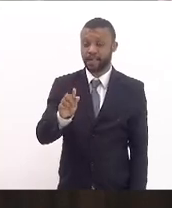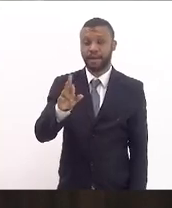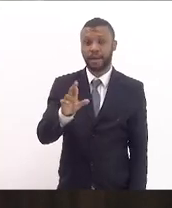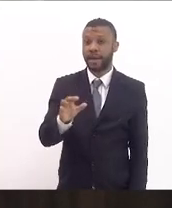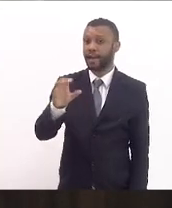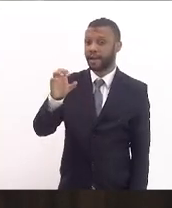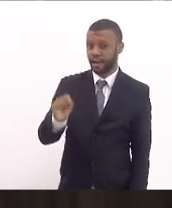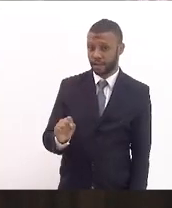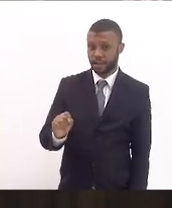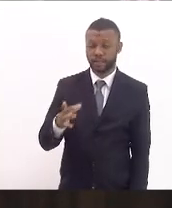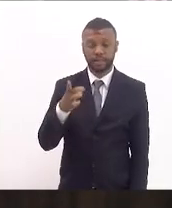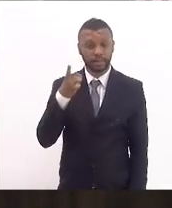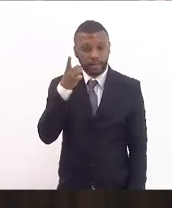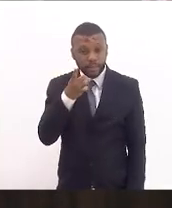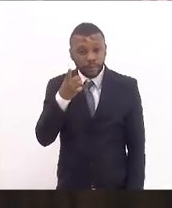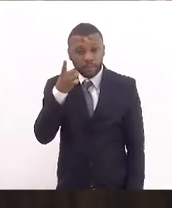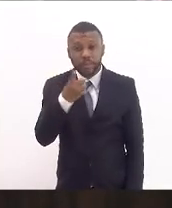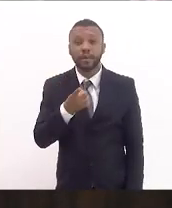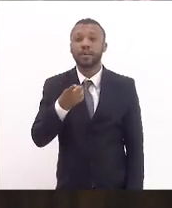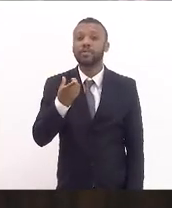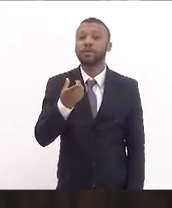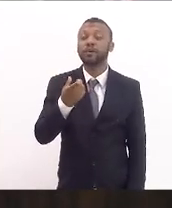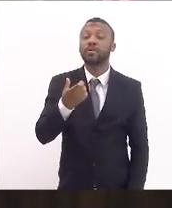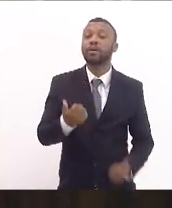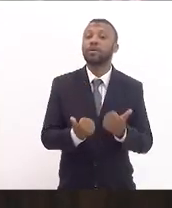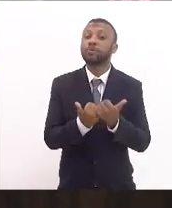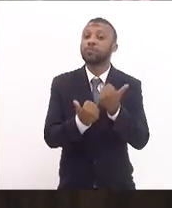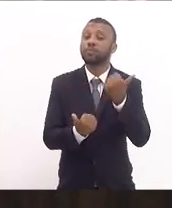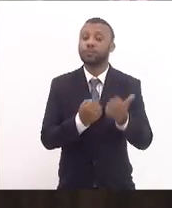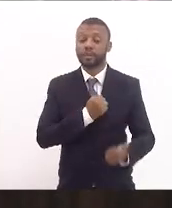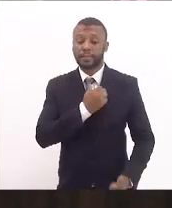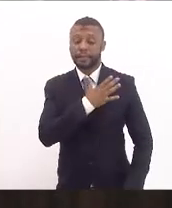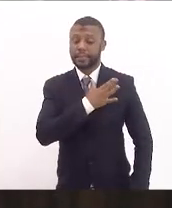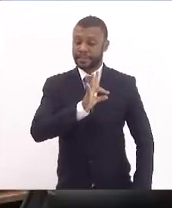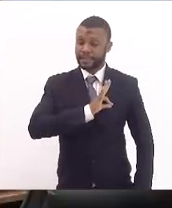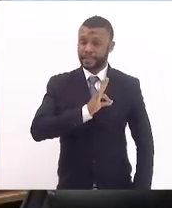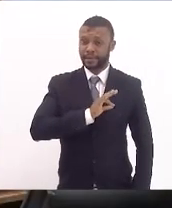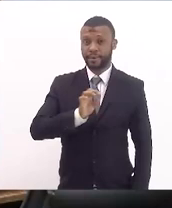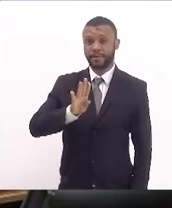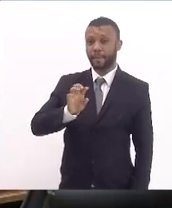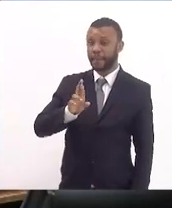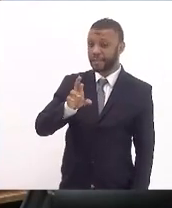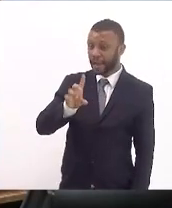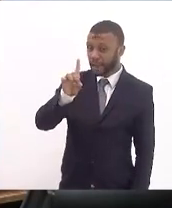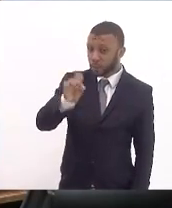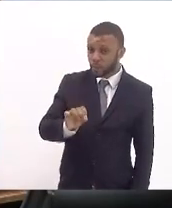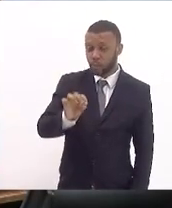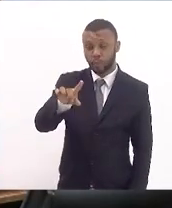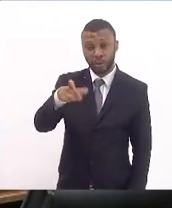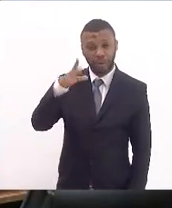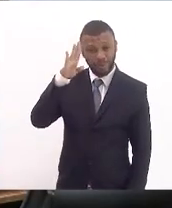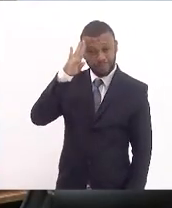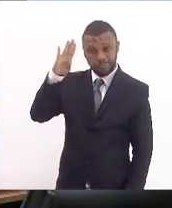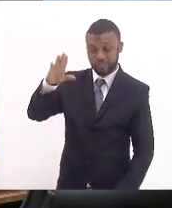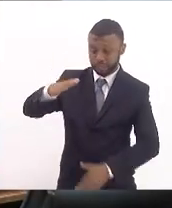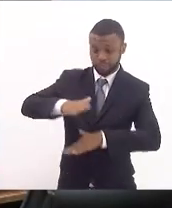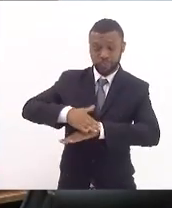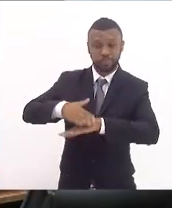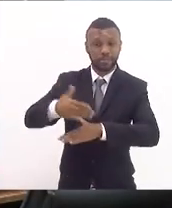resultado rosenverg Reis Deputado Subtenente Bernardo o homem da caneta